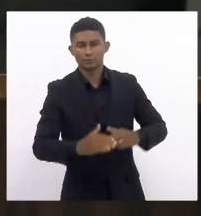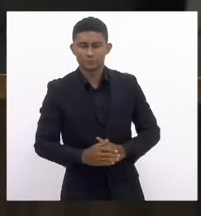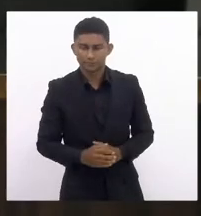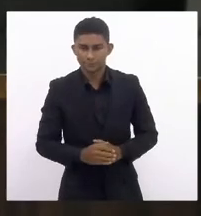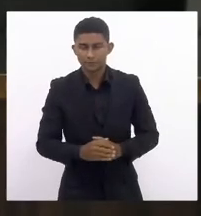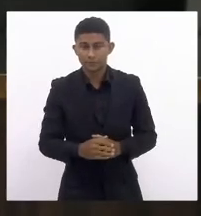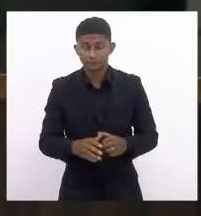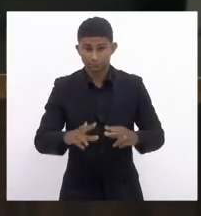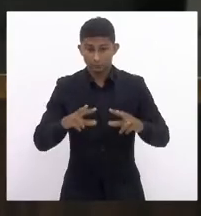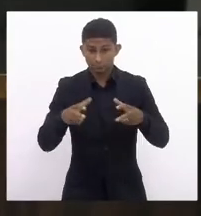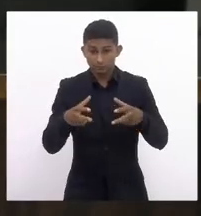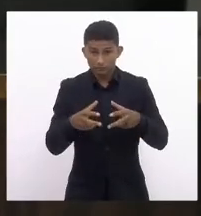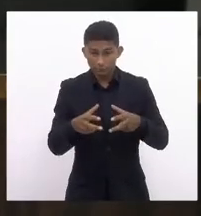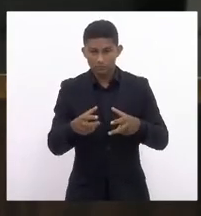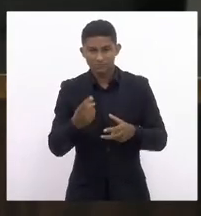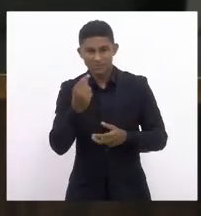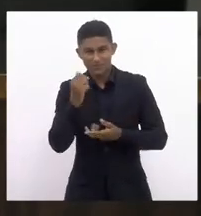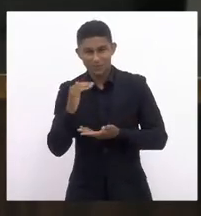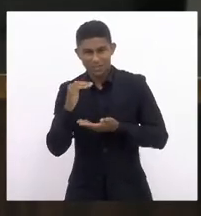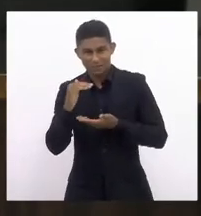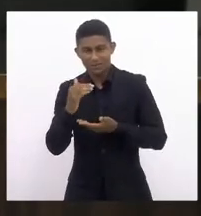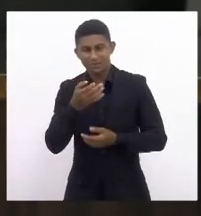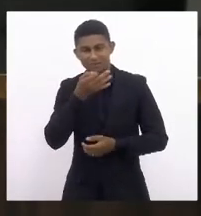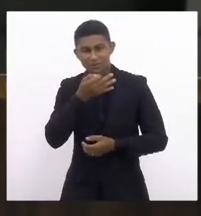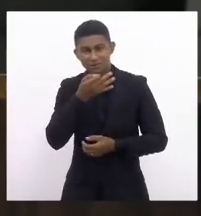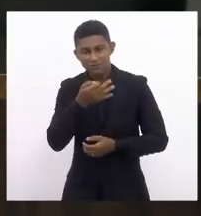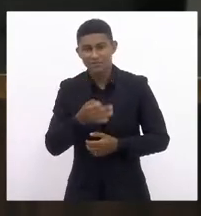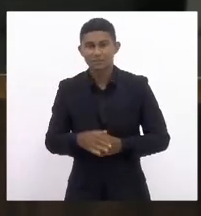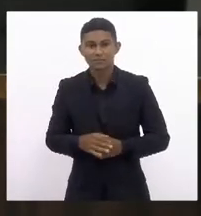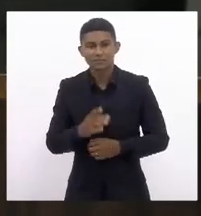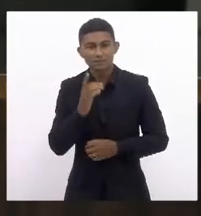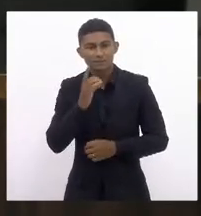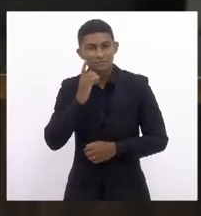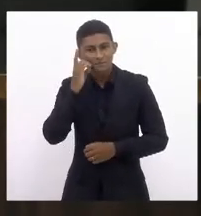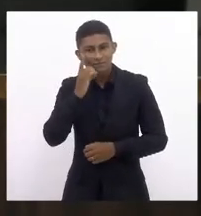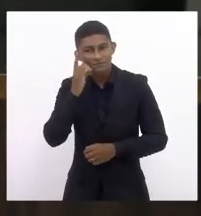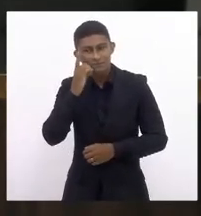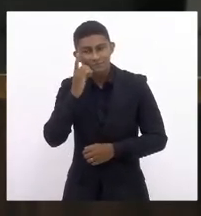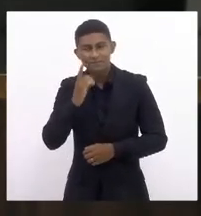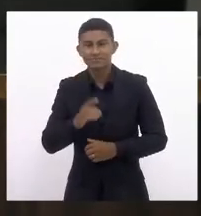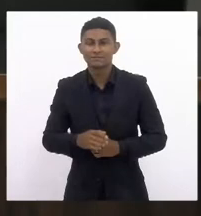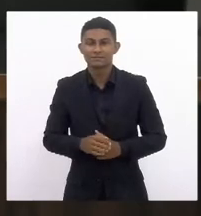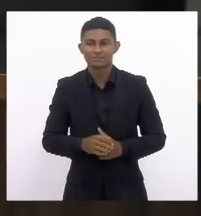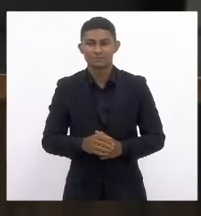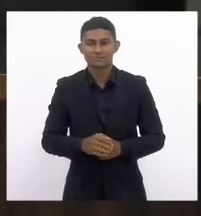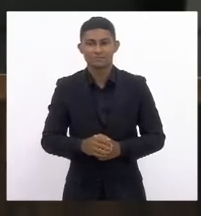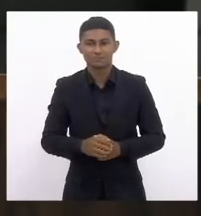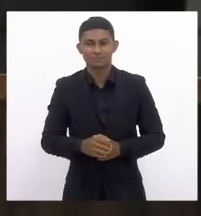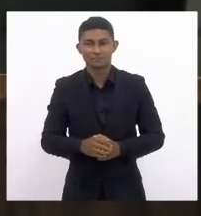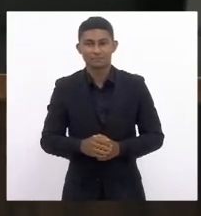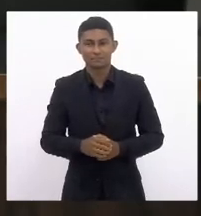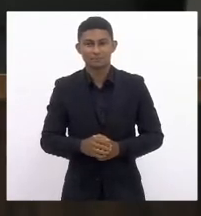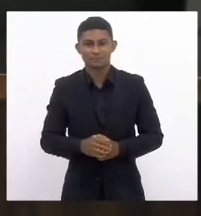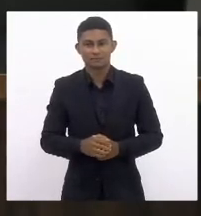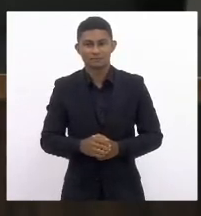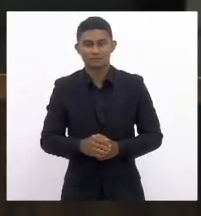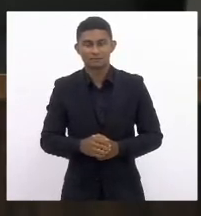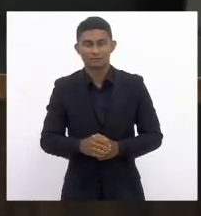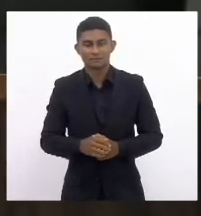Pela Comissão de Orçamento, deputado dublê de líder do governo.